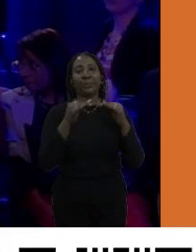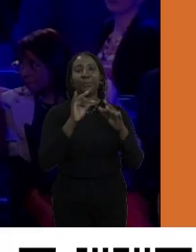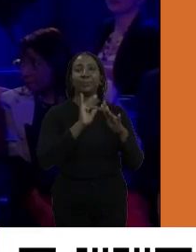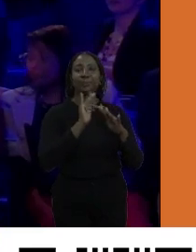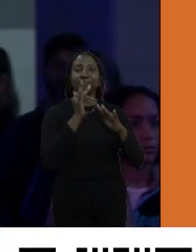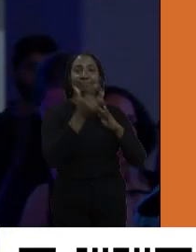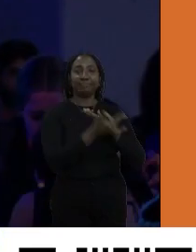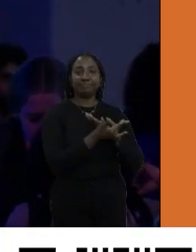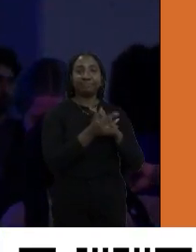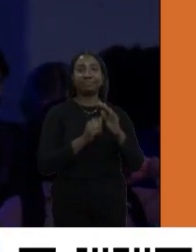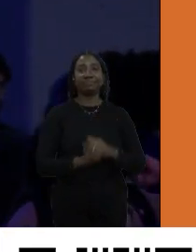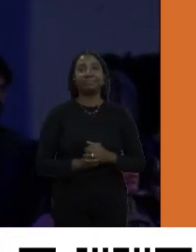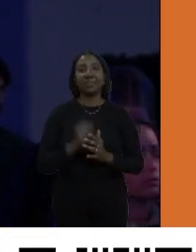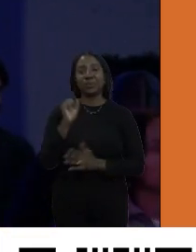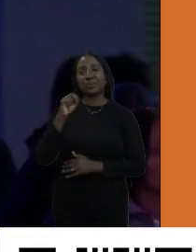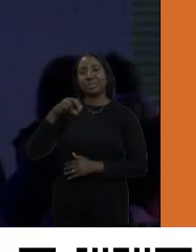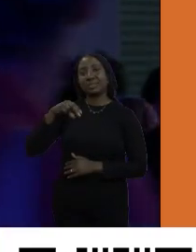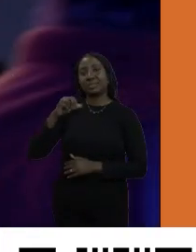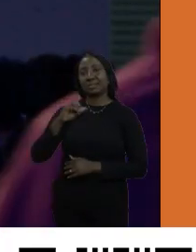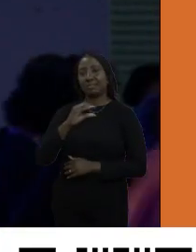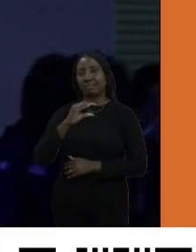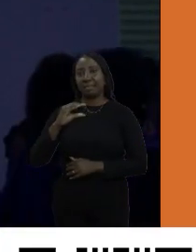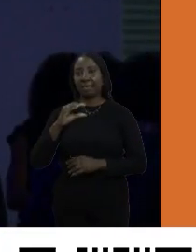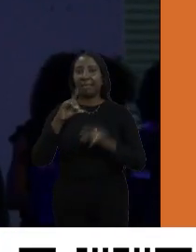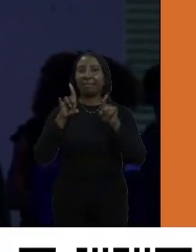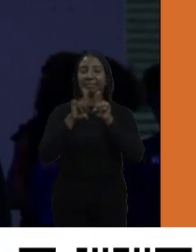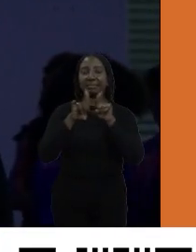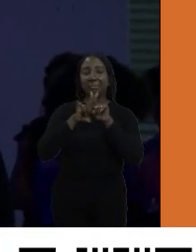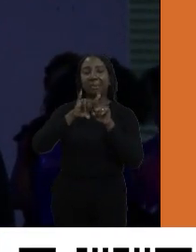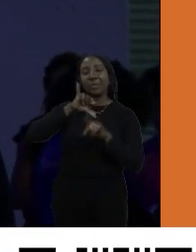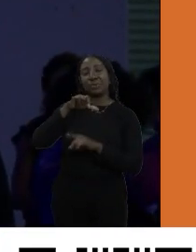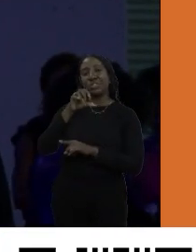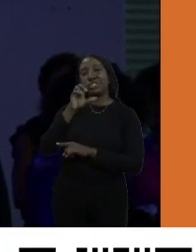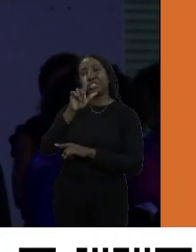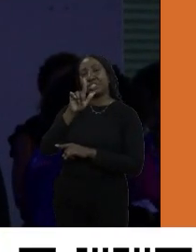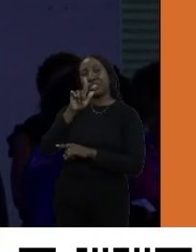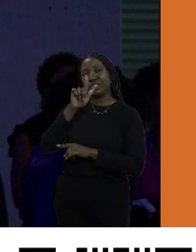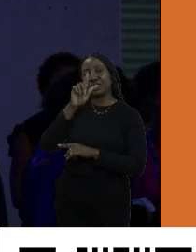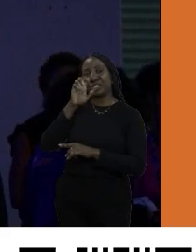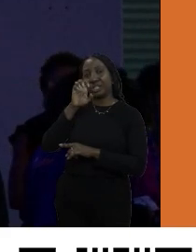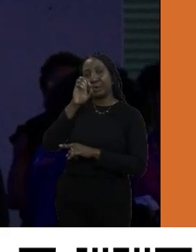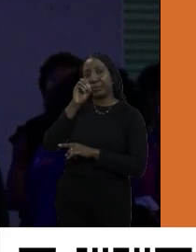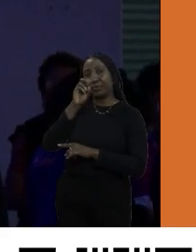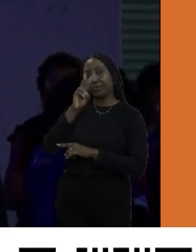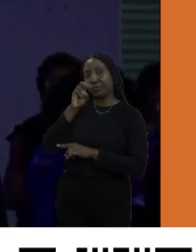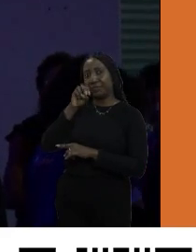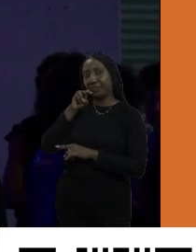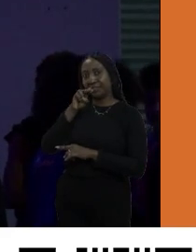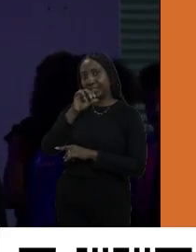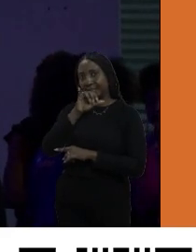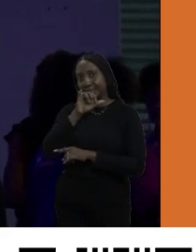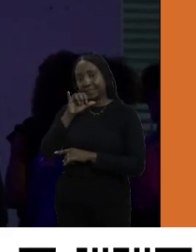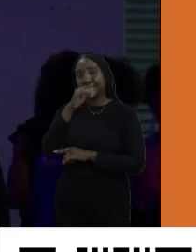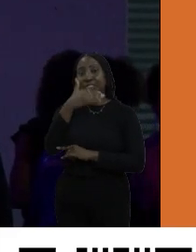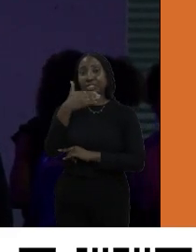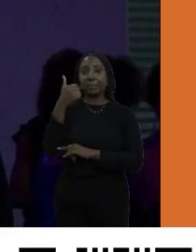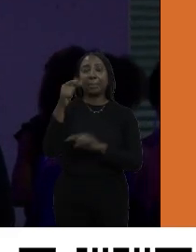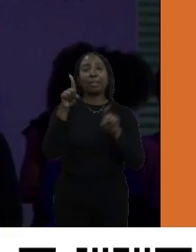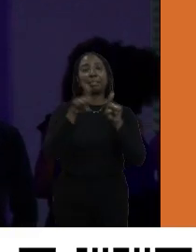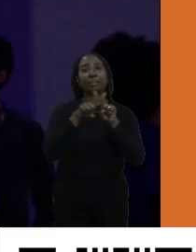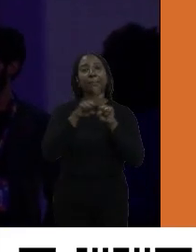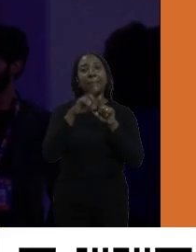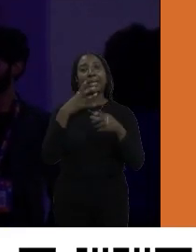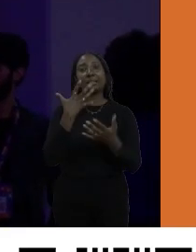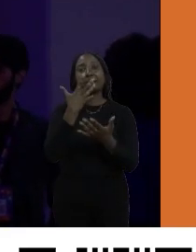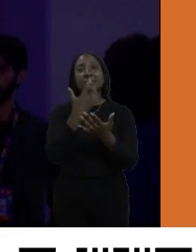sociais, marca o Senac, marca o nosso Giovanni. Bora. Marca, convida a galera para assistir a nossa live, lembrando que tudo fica salvo no nosso YouTube.